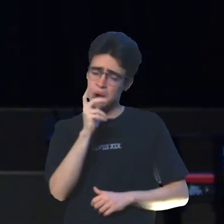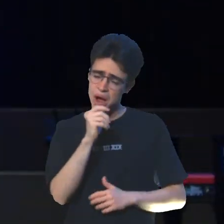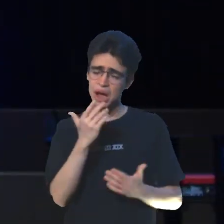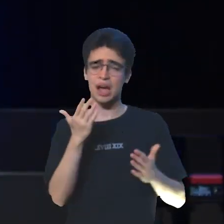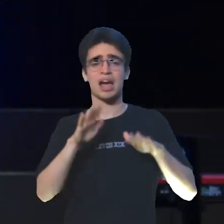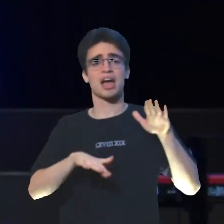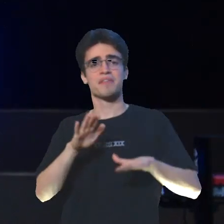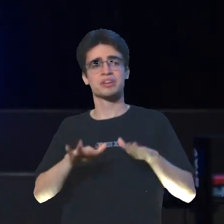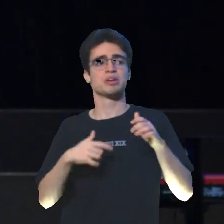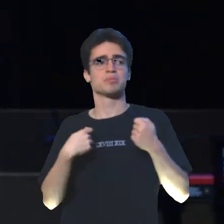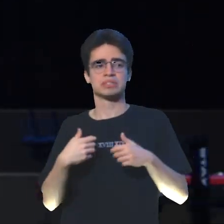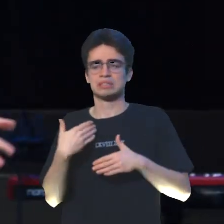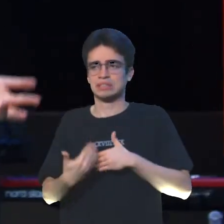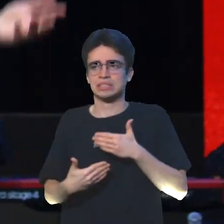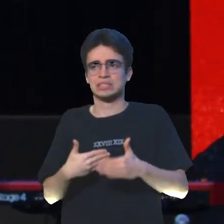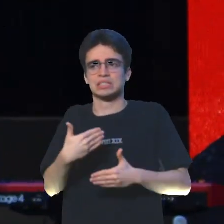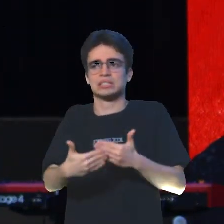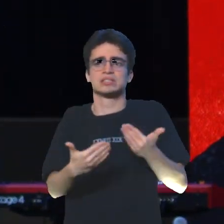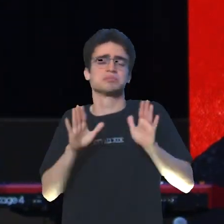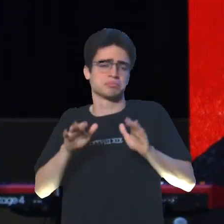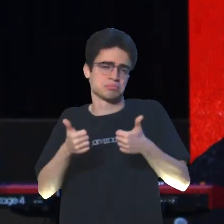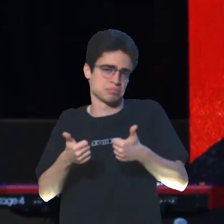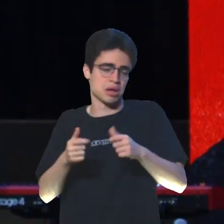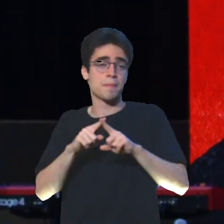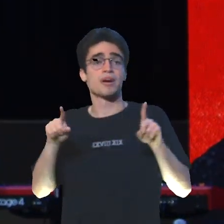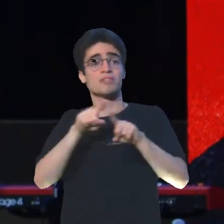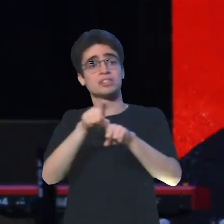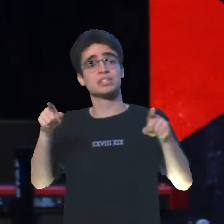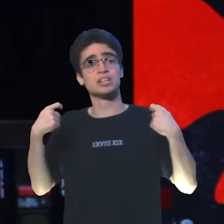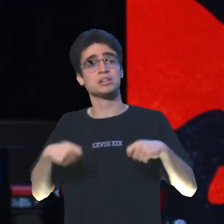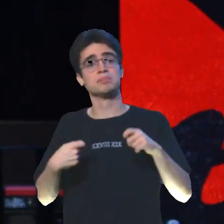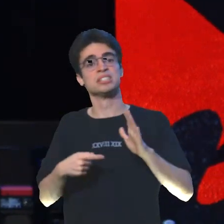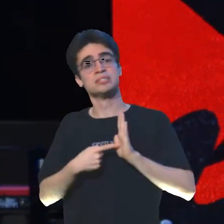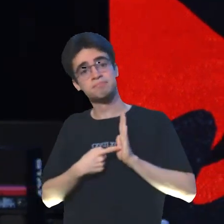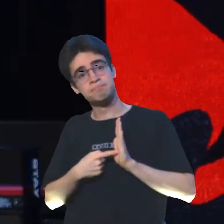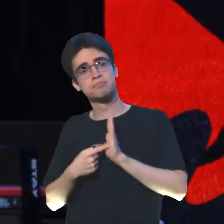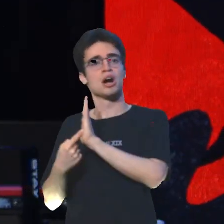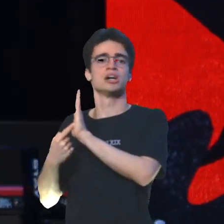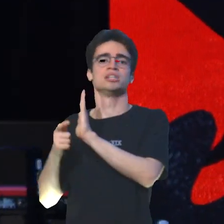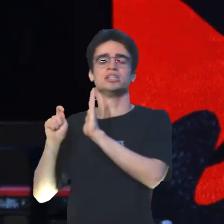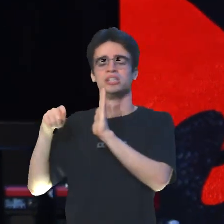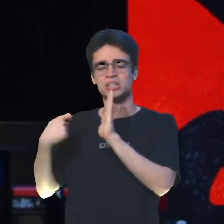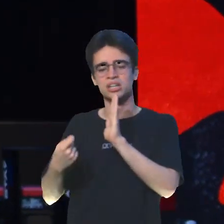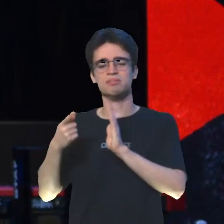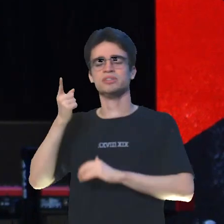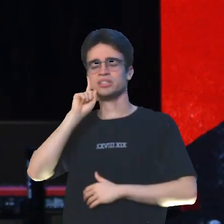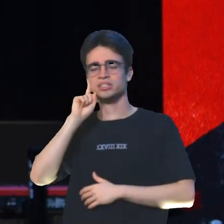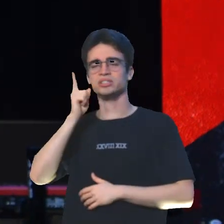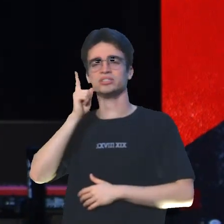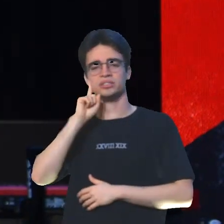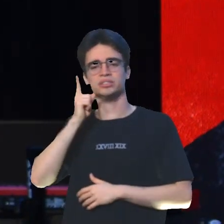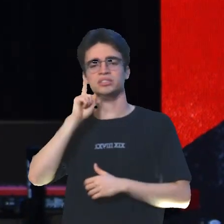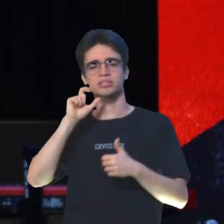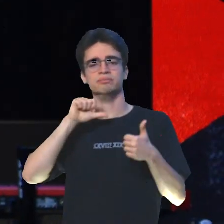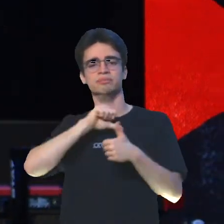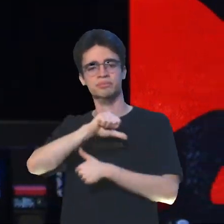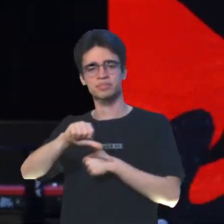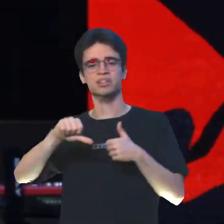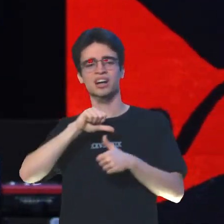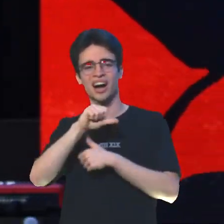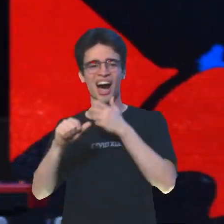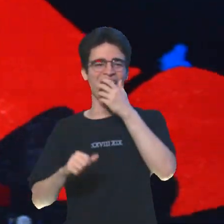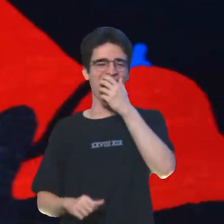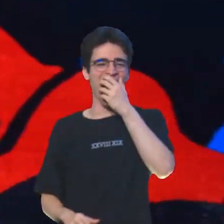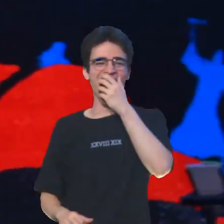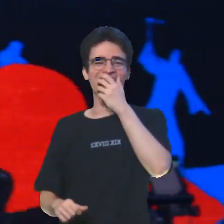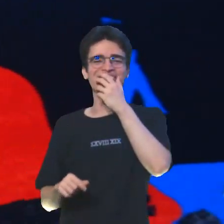que se acostumar, tudo bem. Mas demonstre mudança todos os dias.